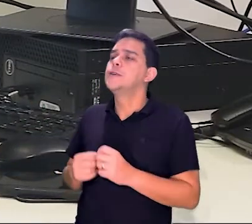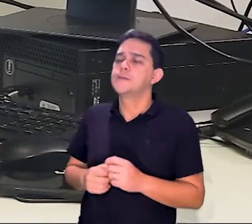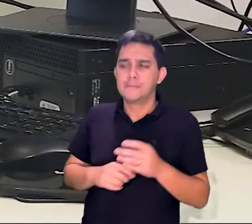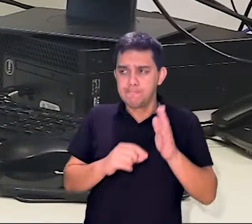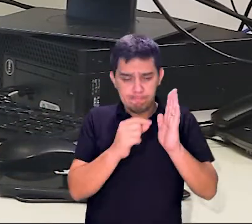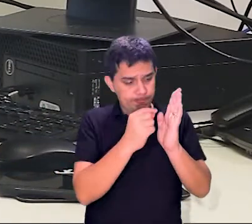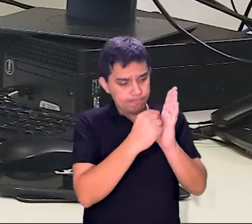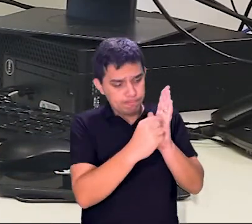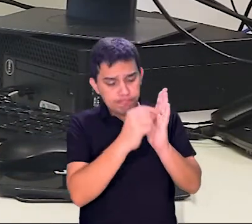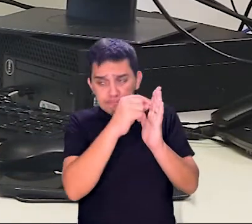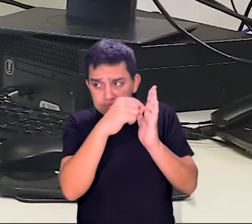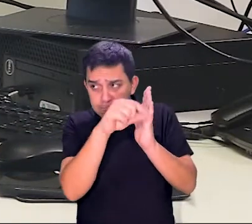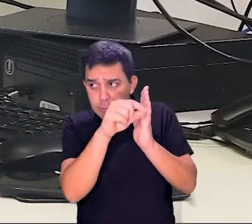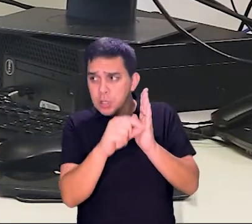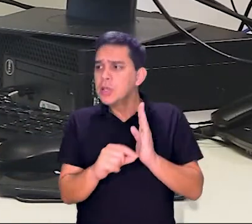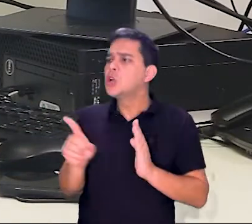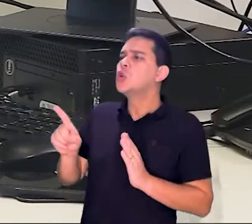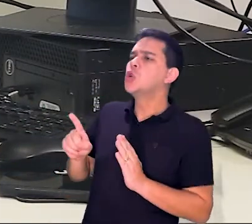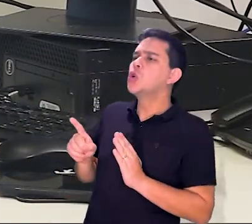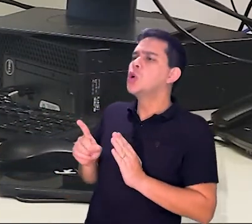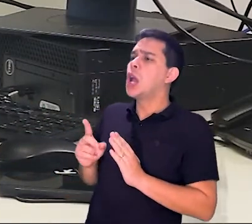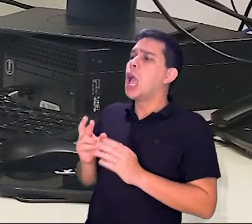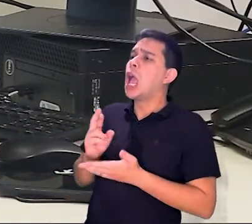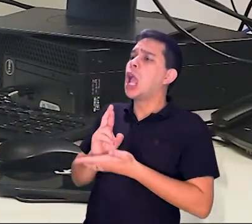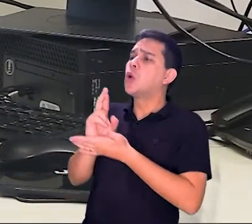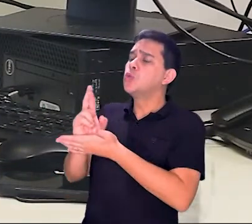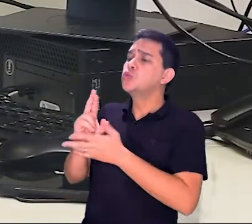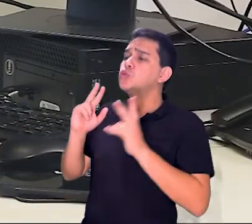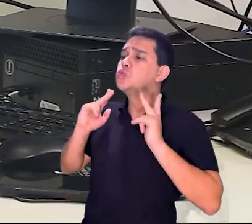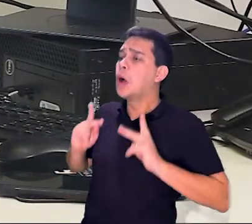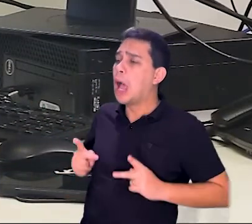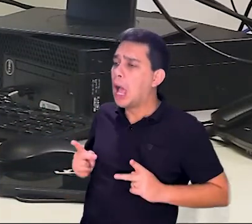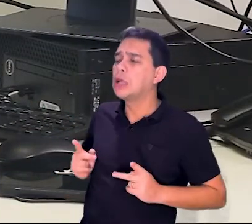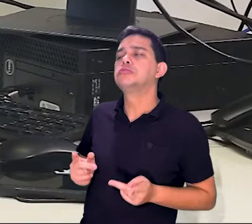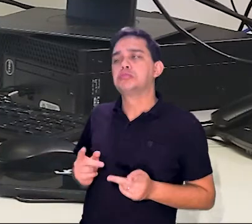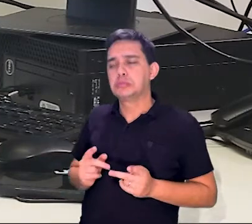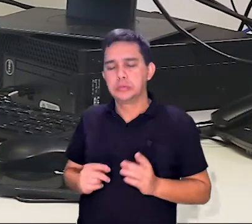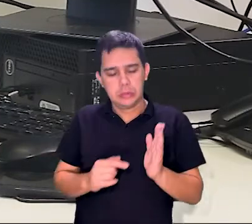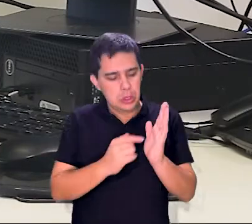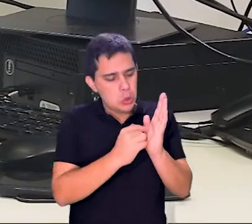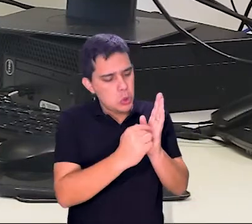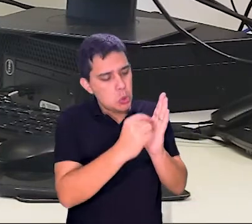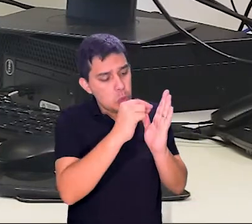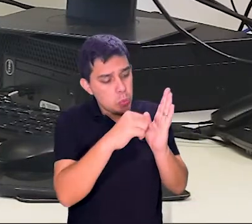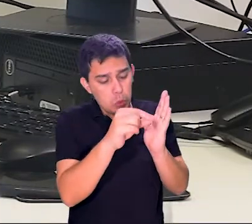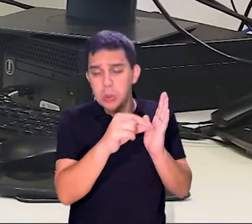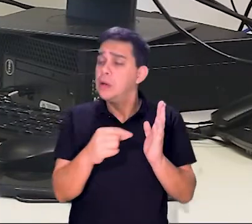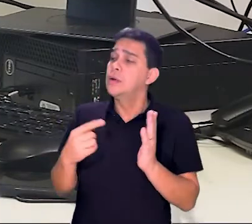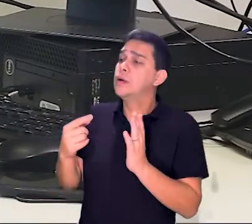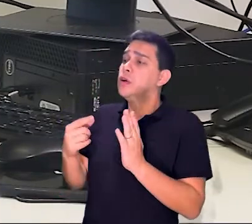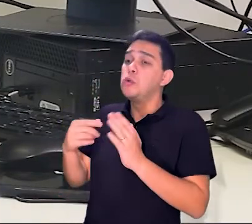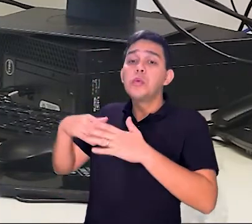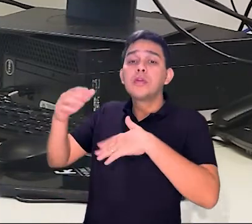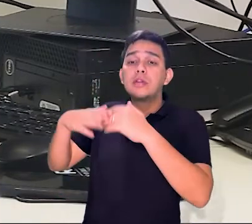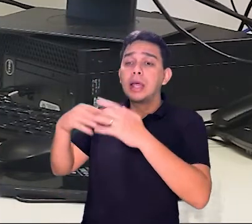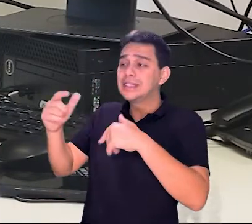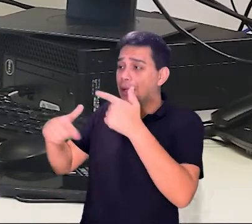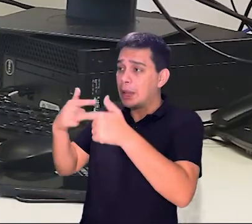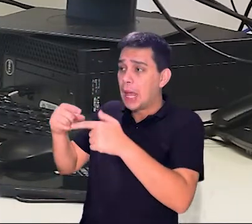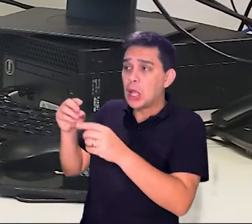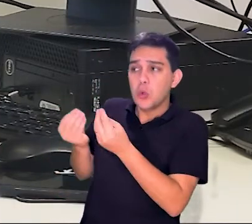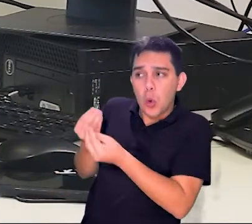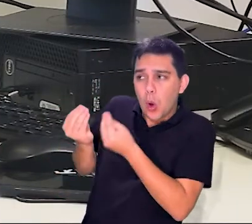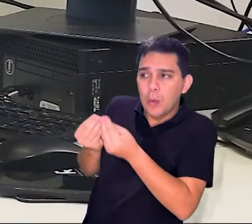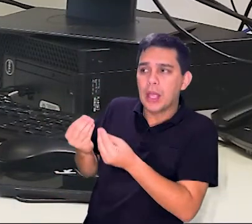humanos, então saber quais são os profissionais que atuam naquela instituição e também a gente busca